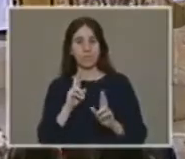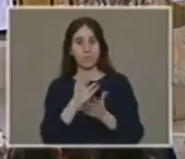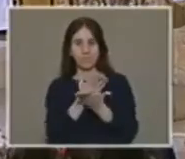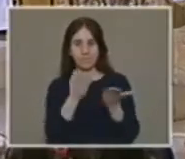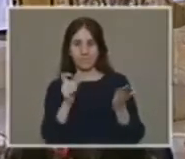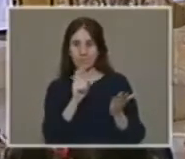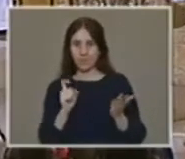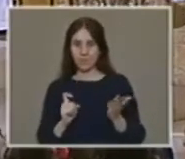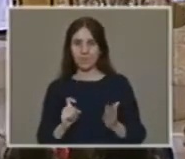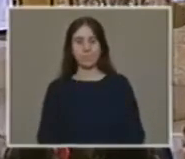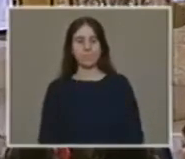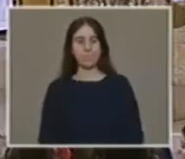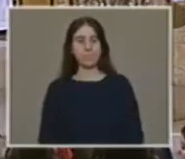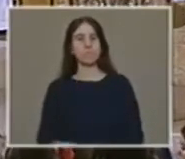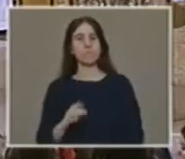sempre convosco.